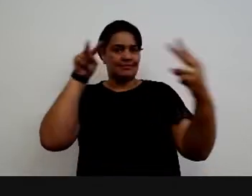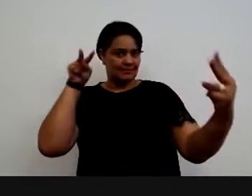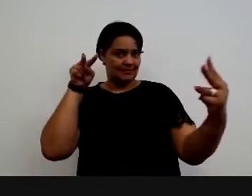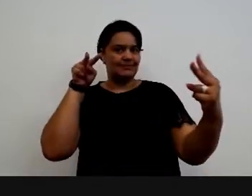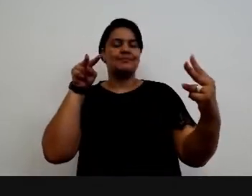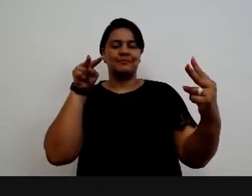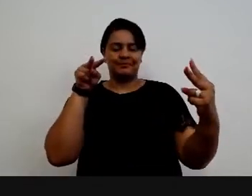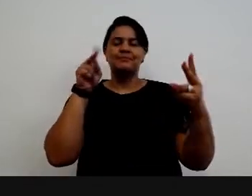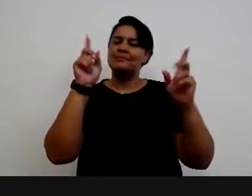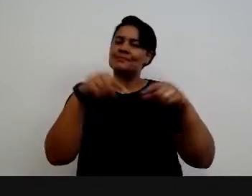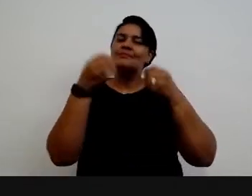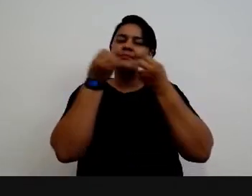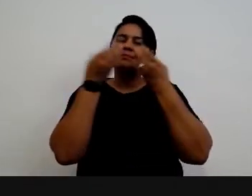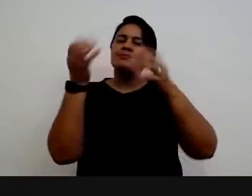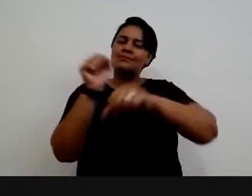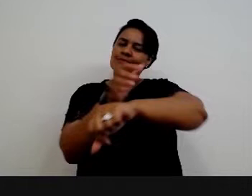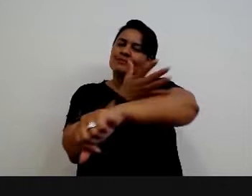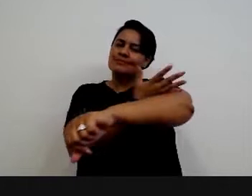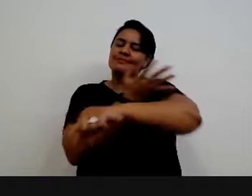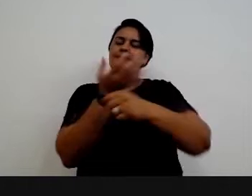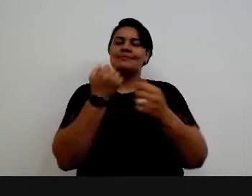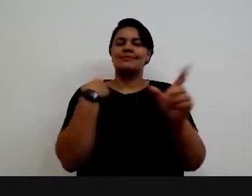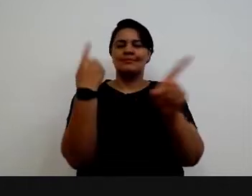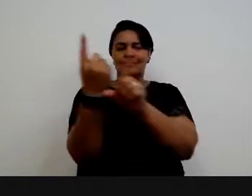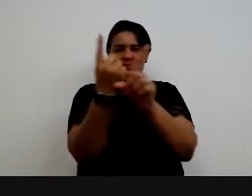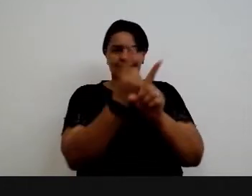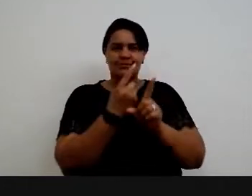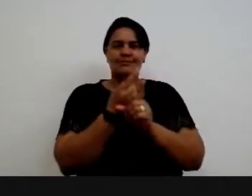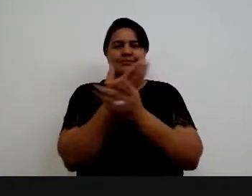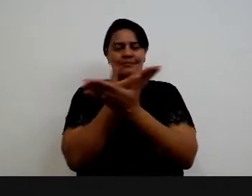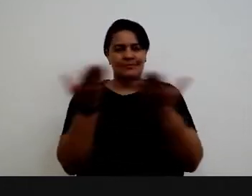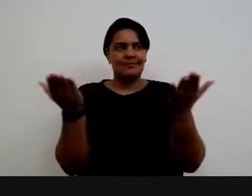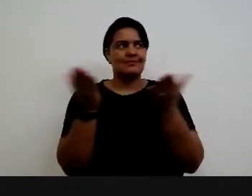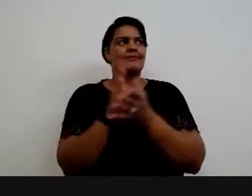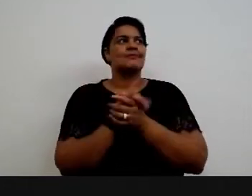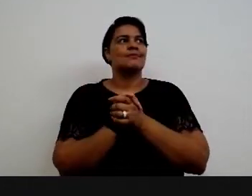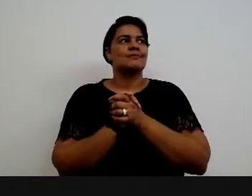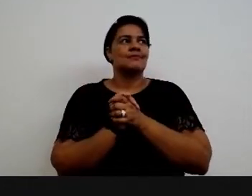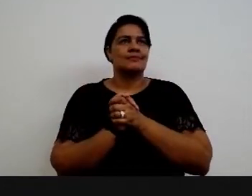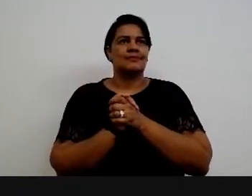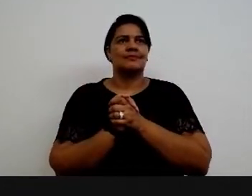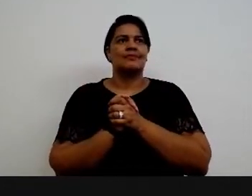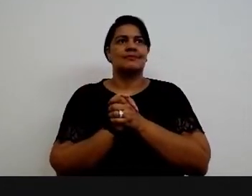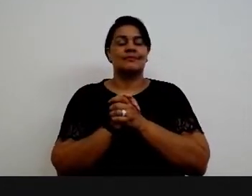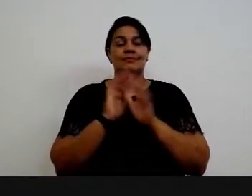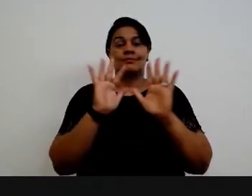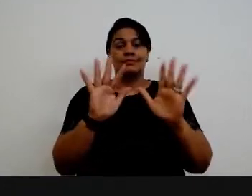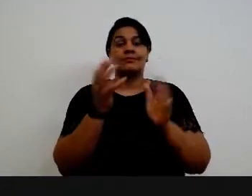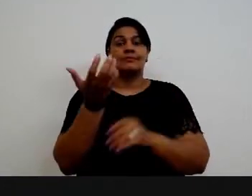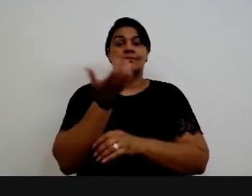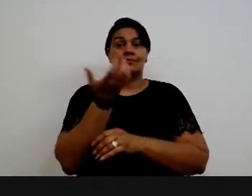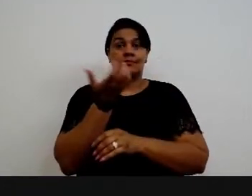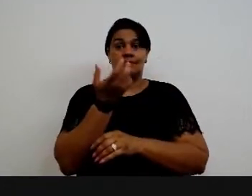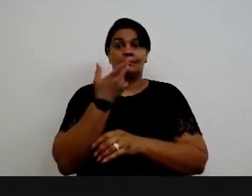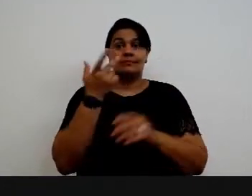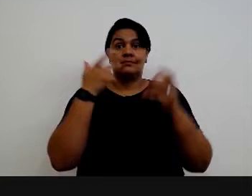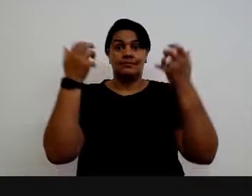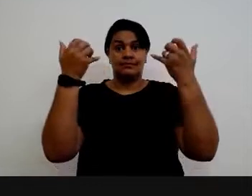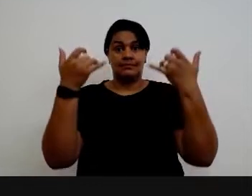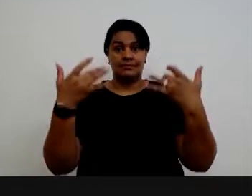estar aqui com vocês, os nossos convidados também, que eu já vou apresentar. Eu queria antes falar um pouquinho sobre o